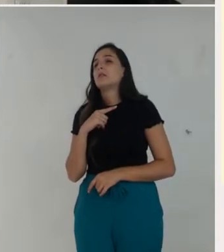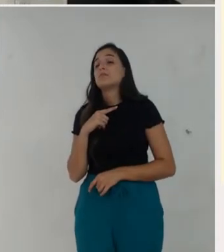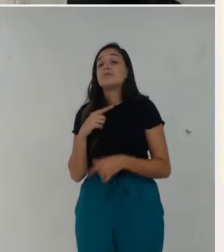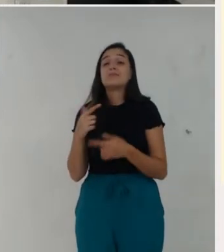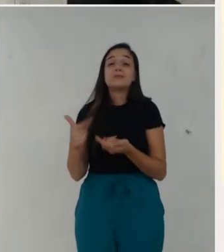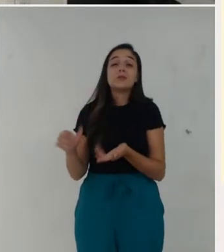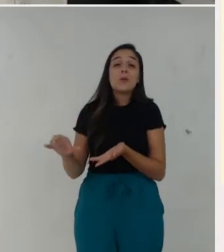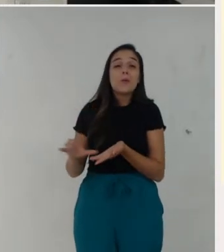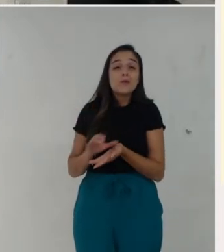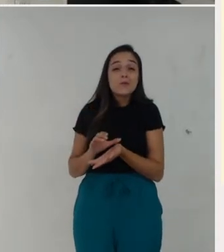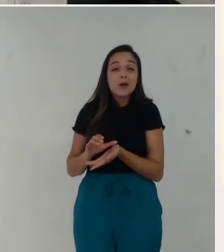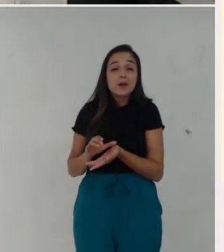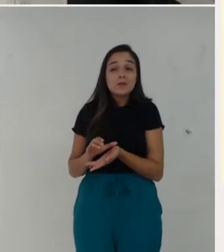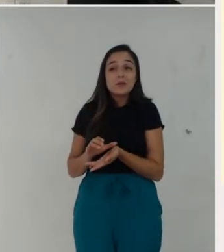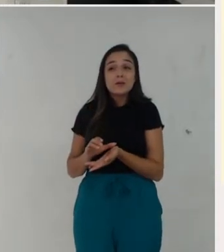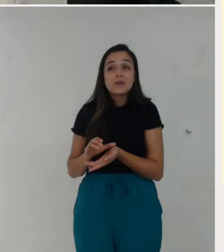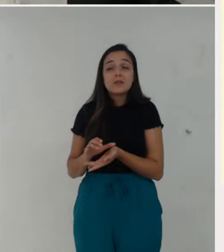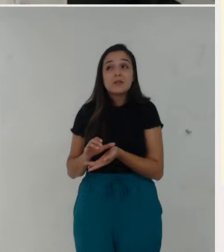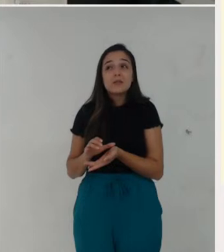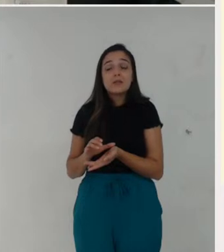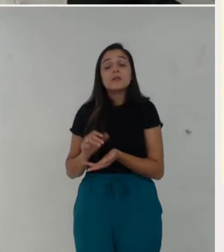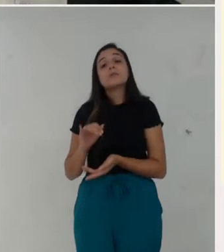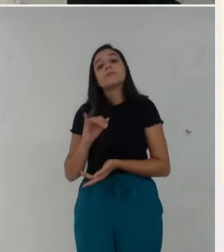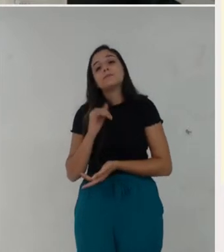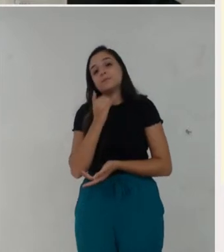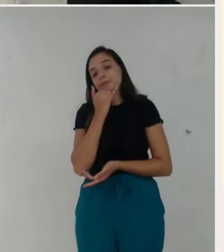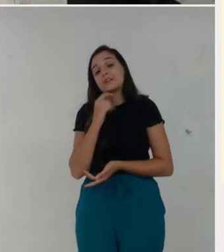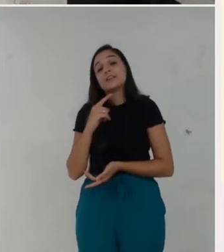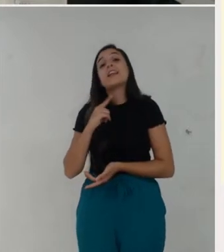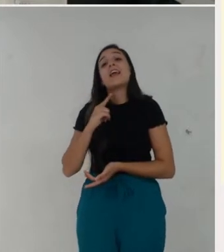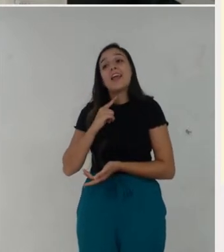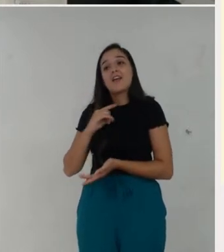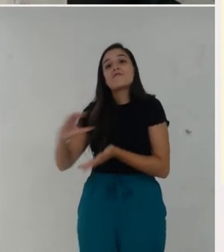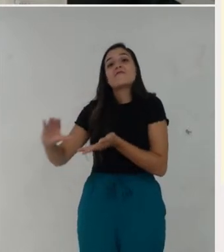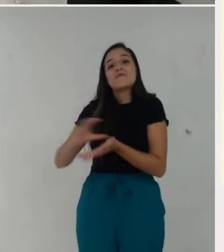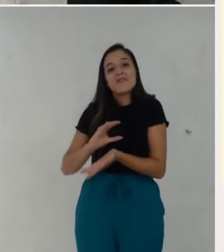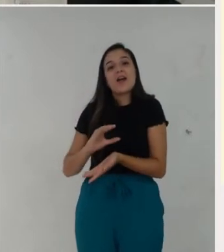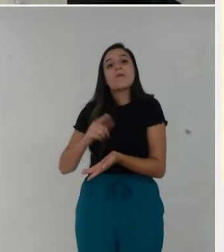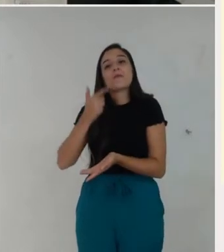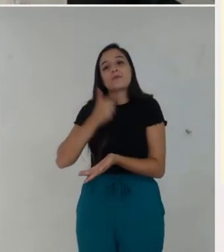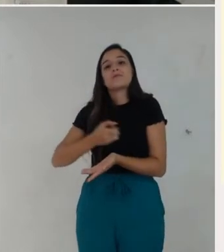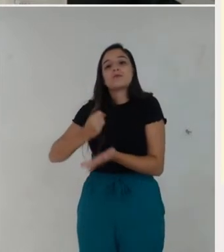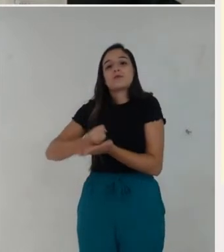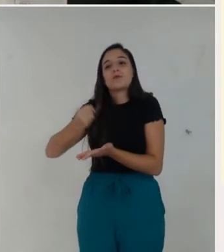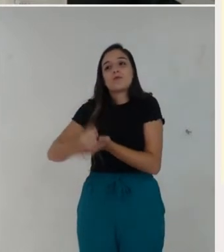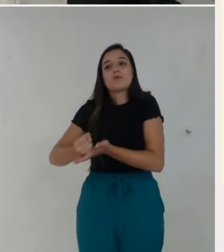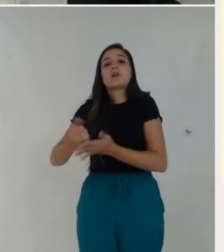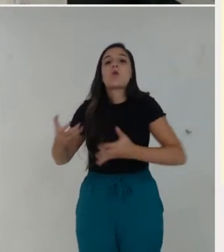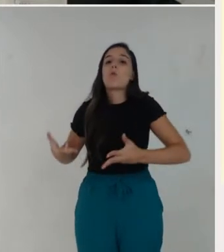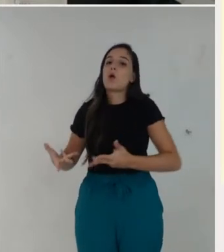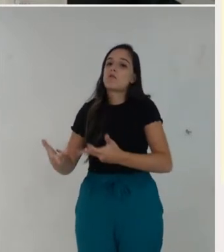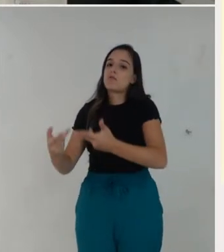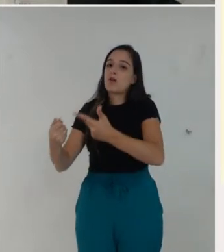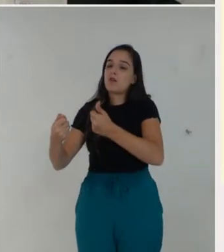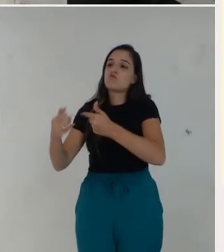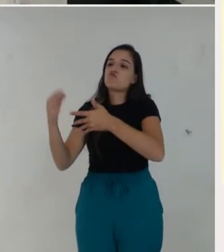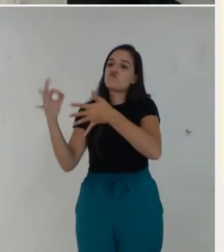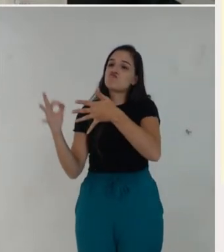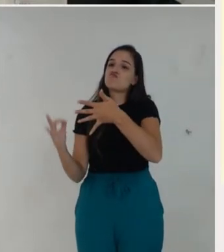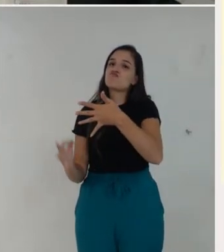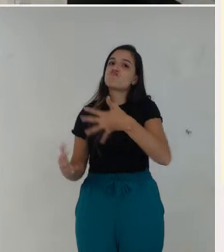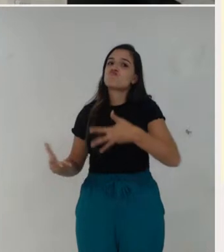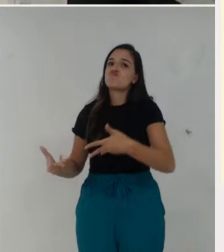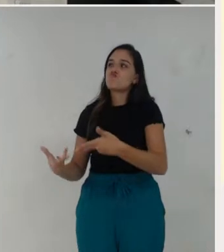para contratar uma revisão profissional também dos textos. A qualidade dos textos melhorou nesse momento também, né?